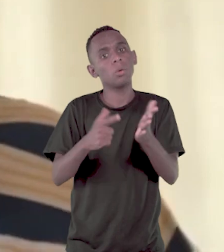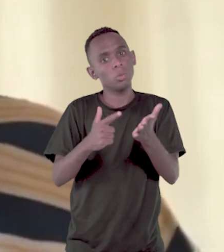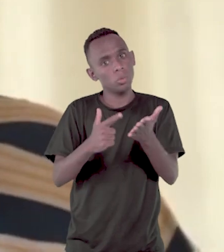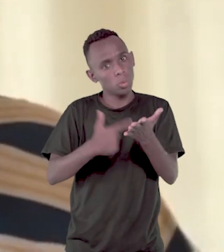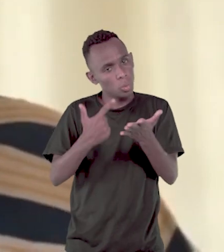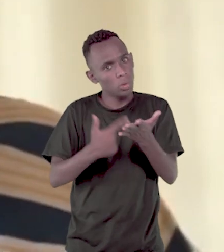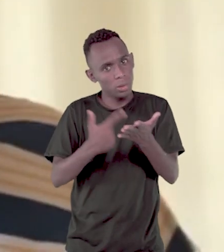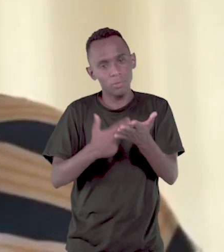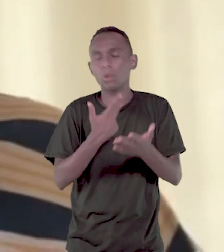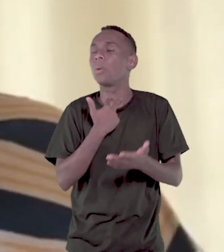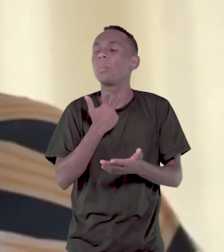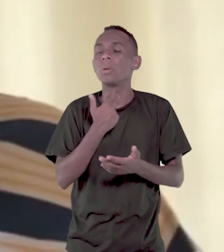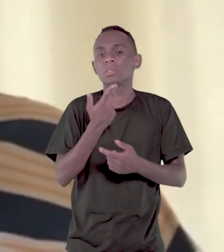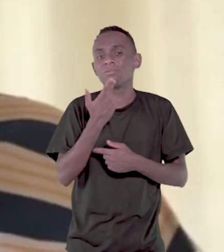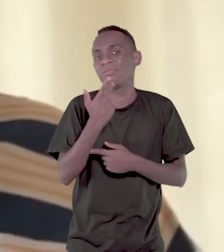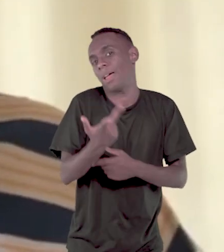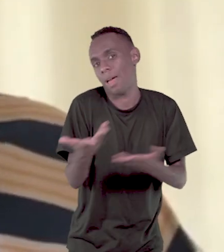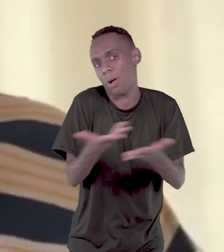né? Então,